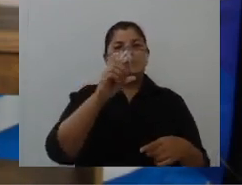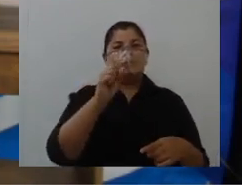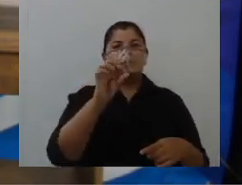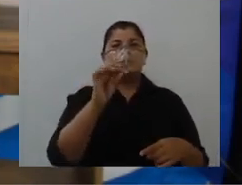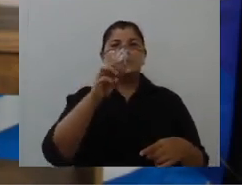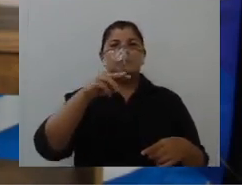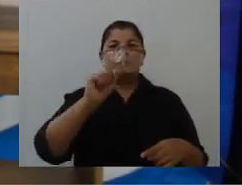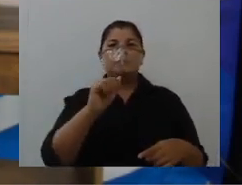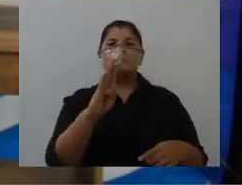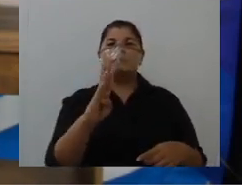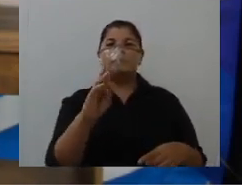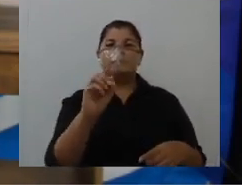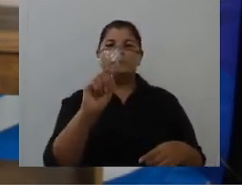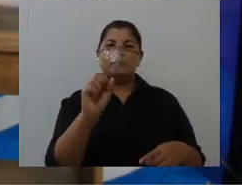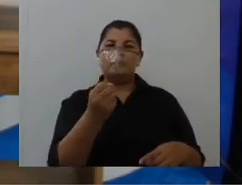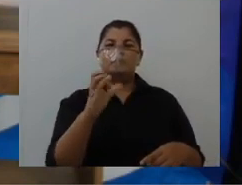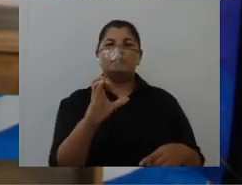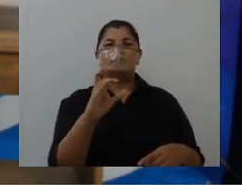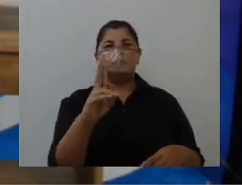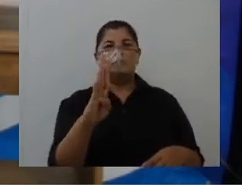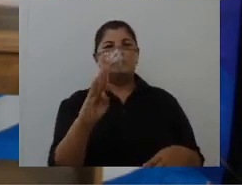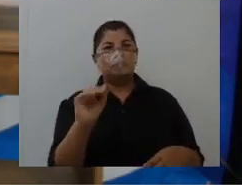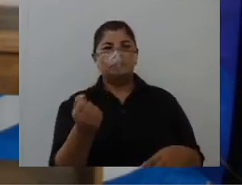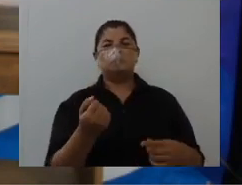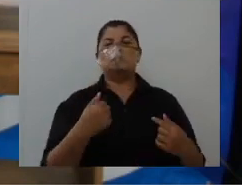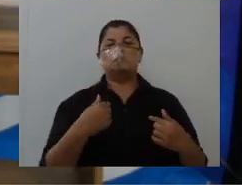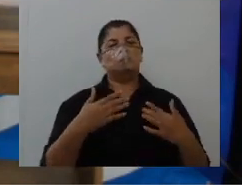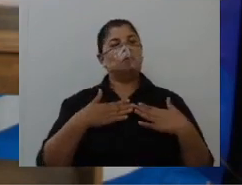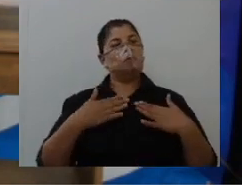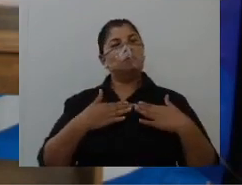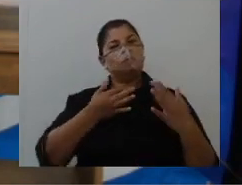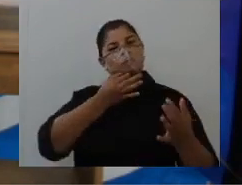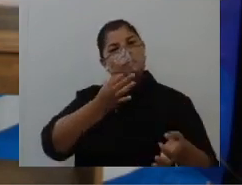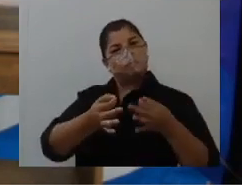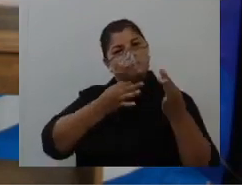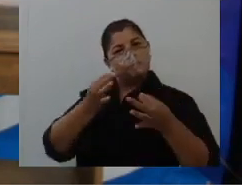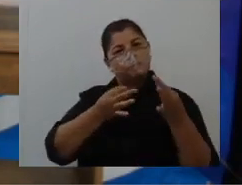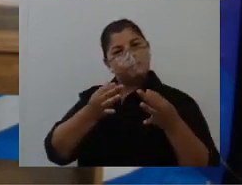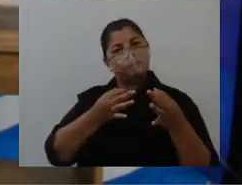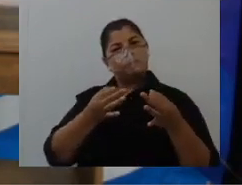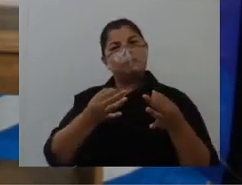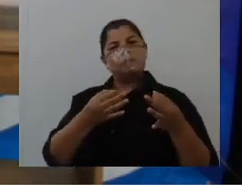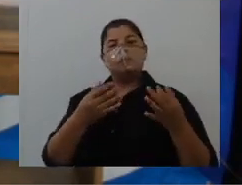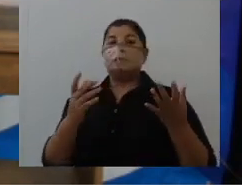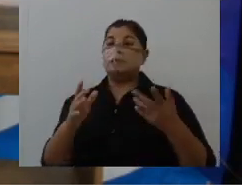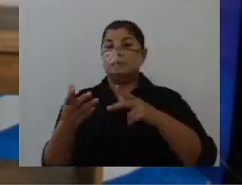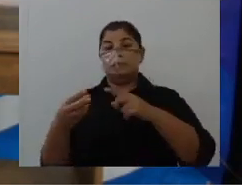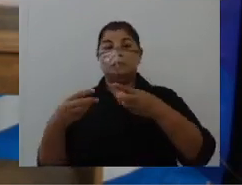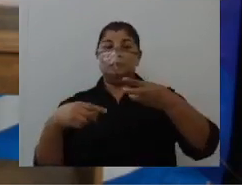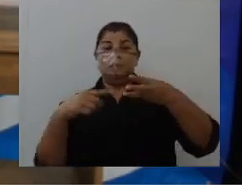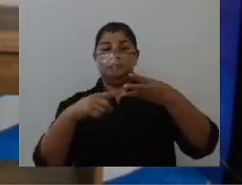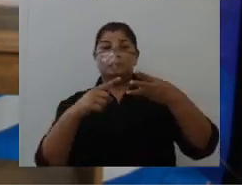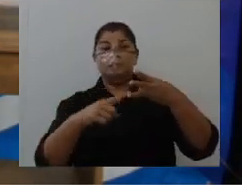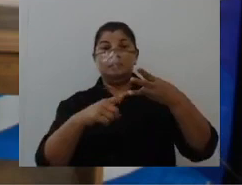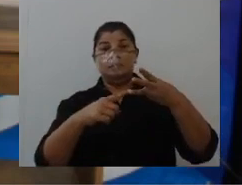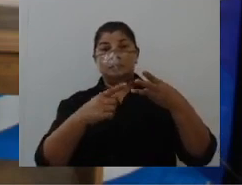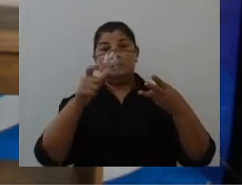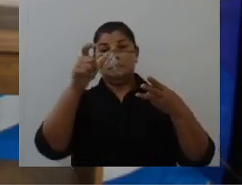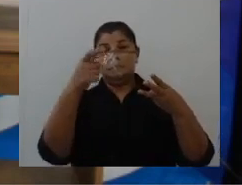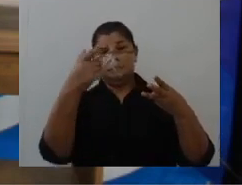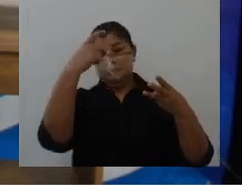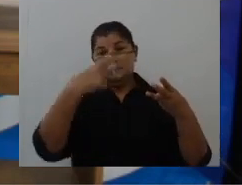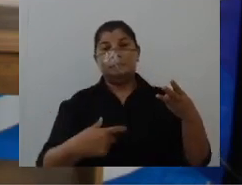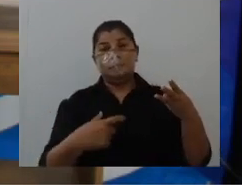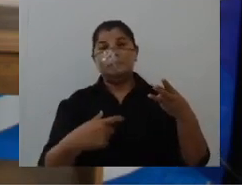ali o seu posicionamento, né? E de terceira pessoa, quando você narra, quando você vê, por exemplo, Vidas Secas, do